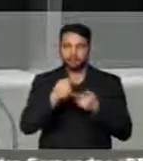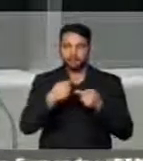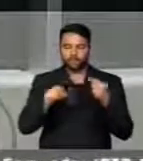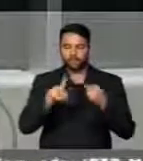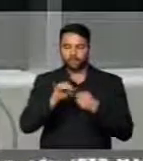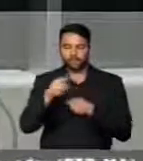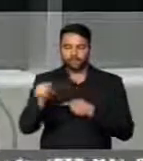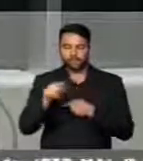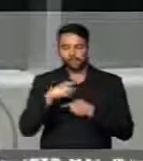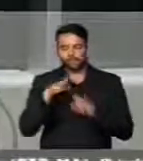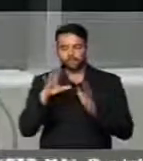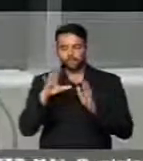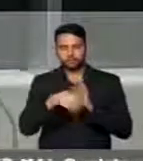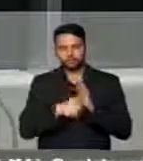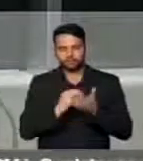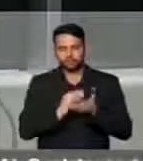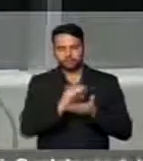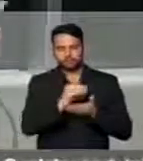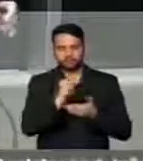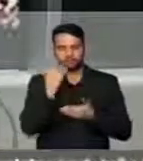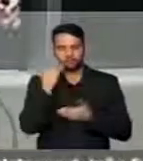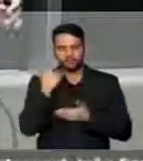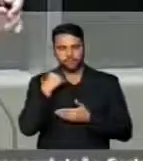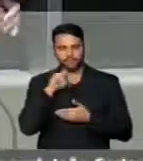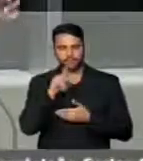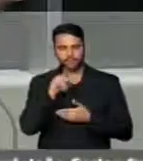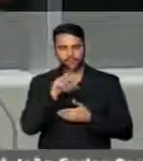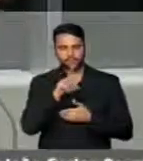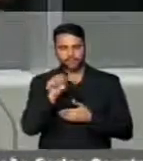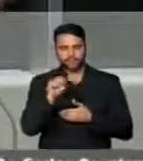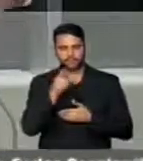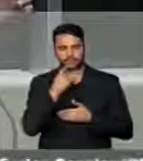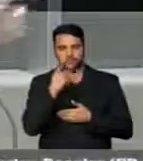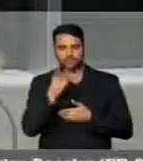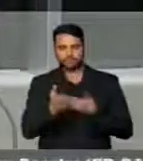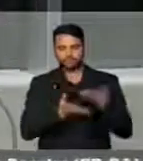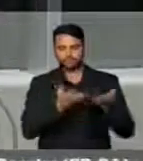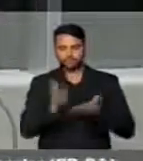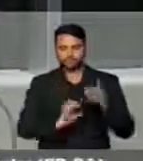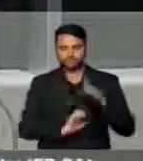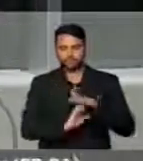oposição que saqueou o recurso do BNDES, que, aliás, trata